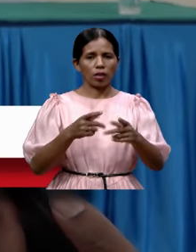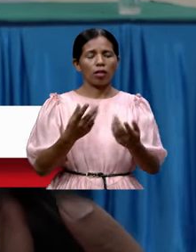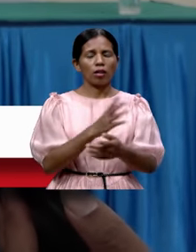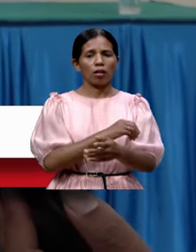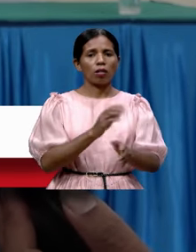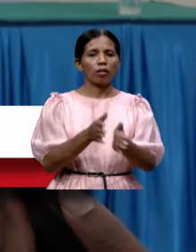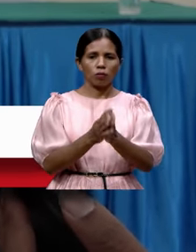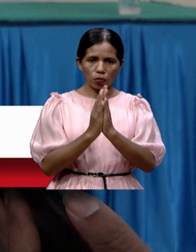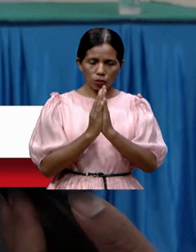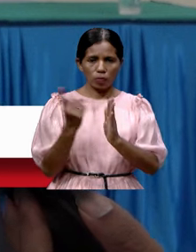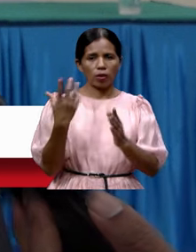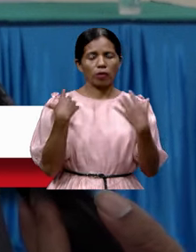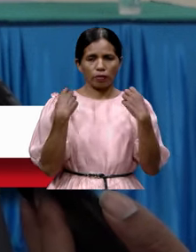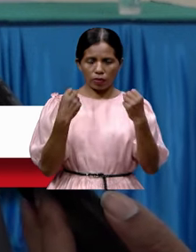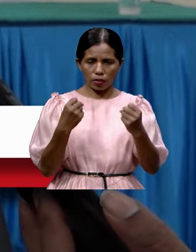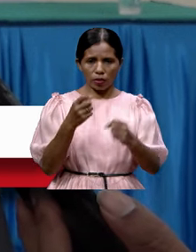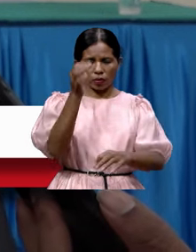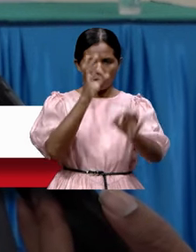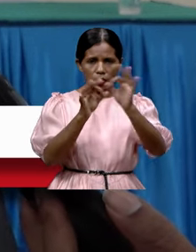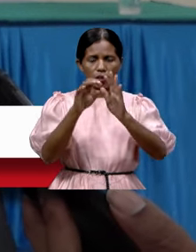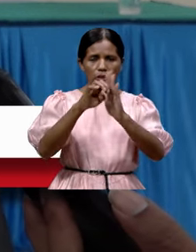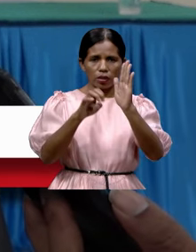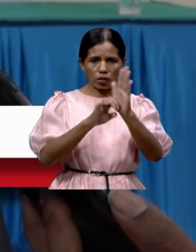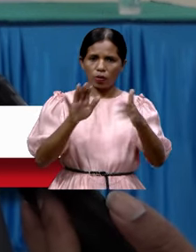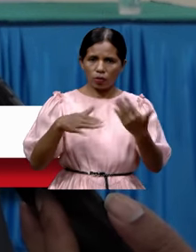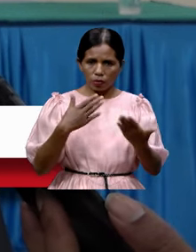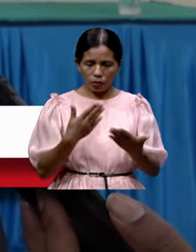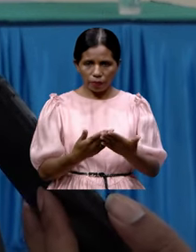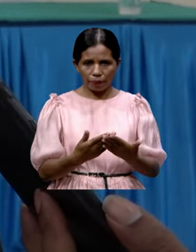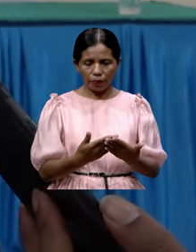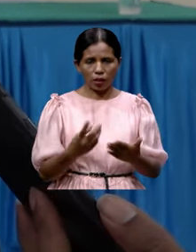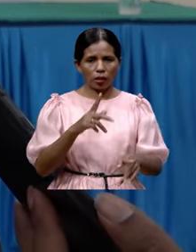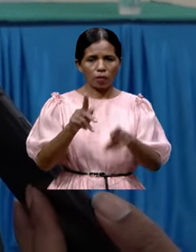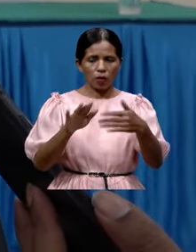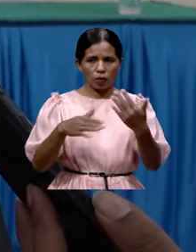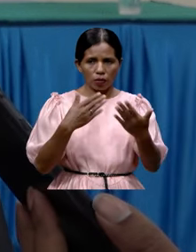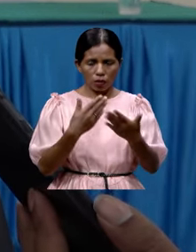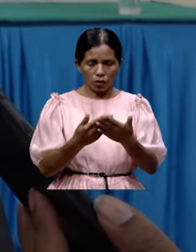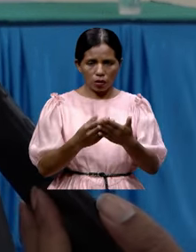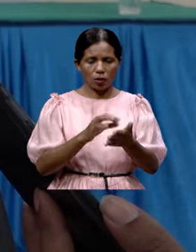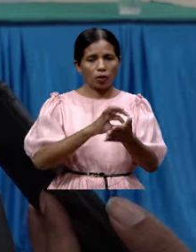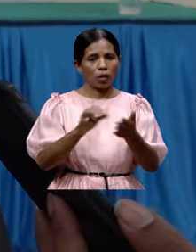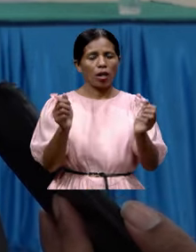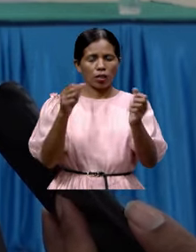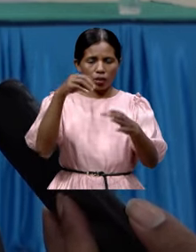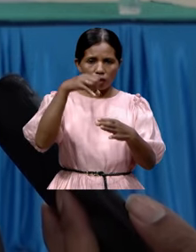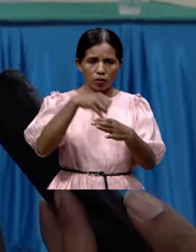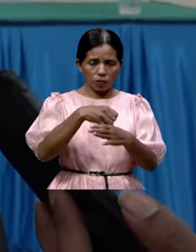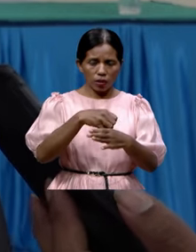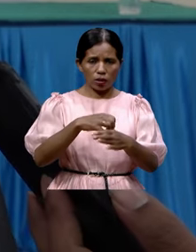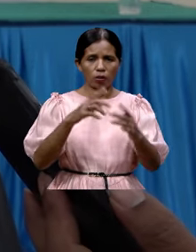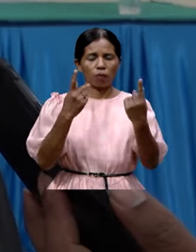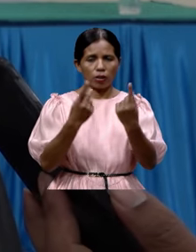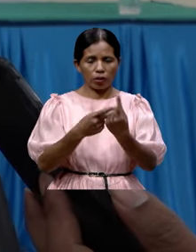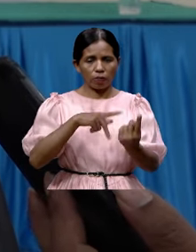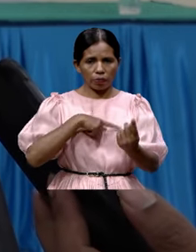força, o fior que está aqui está o tomac, e tem o povo do conta e setor privado nacional, e tem que lori imagem fom, ida, a